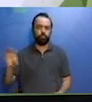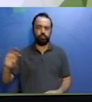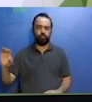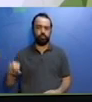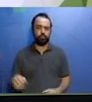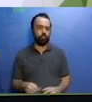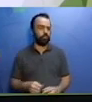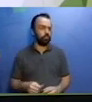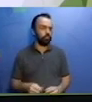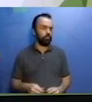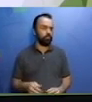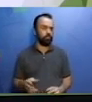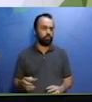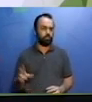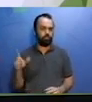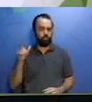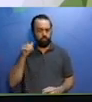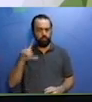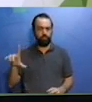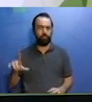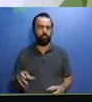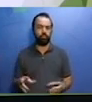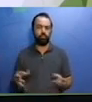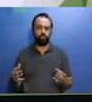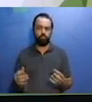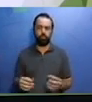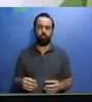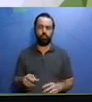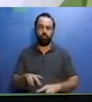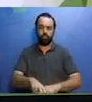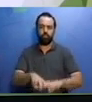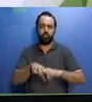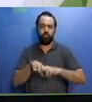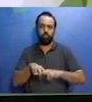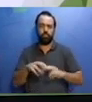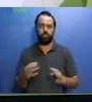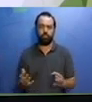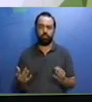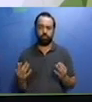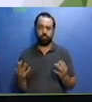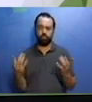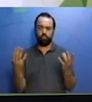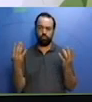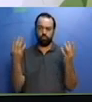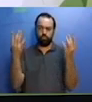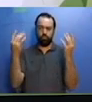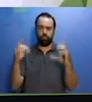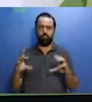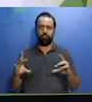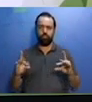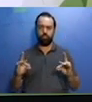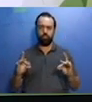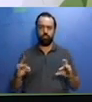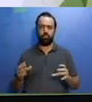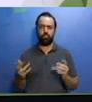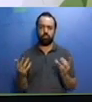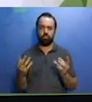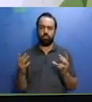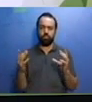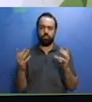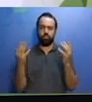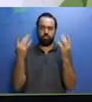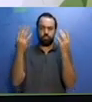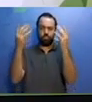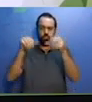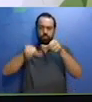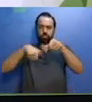ser obtido através da evaporação. Então, é uma técnica de separação, onde a gente vai separar um